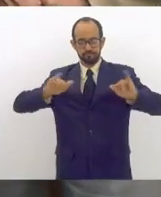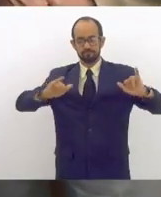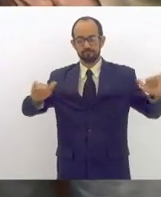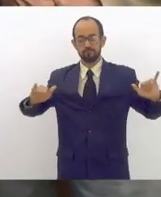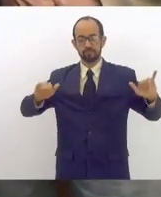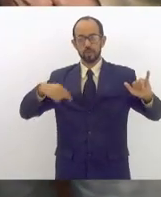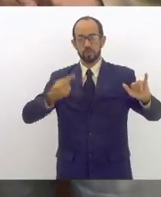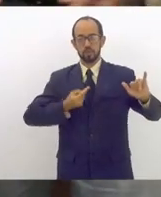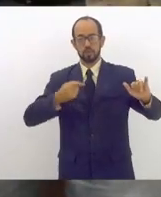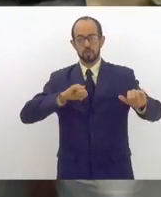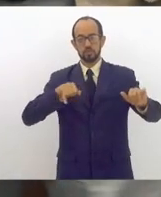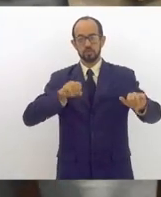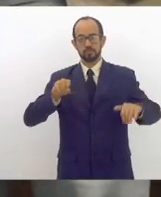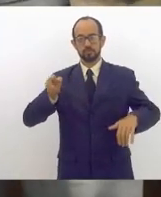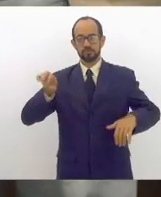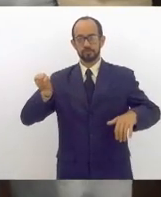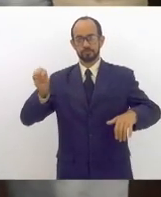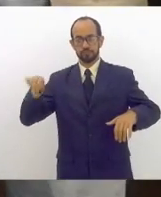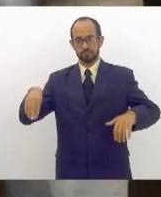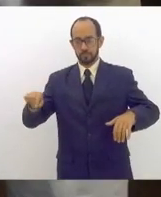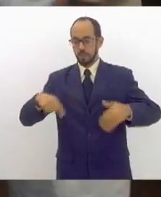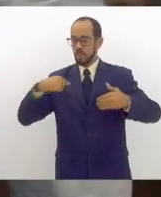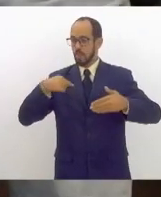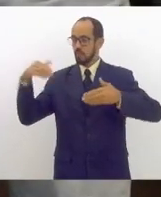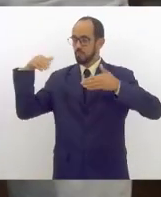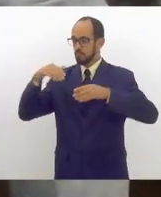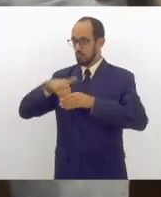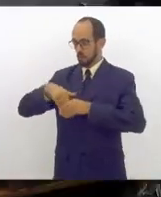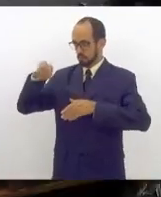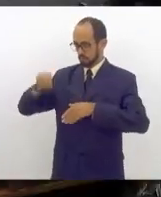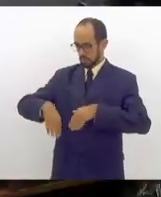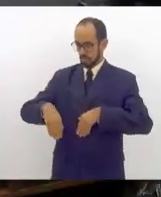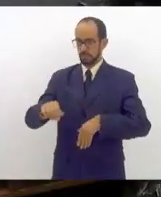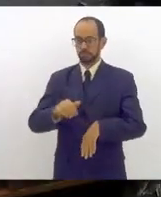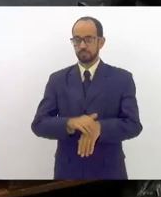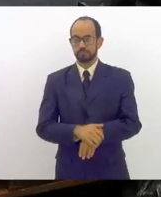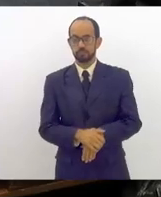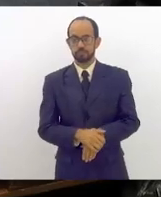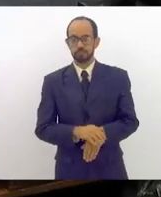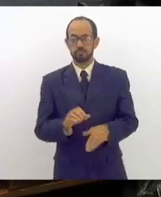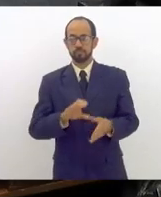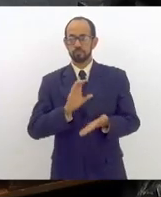querida Jovem Guarda. No mérito, eu voto favorável. Pela Comissão